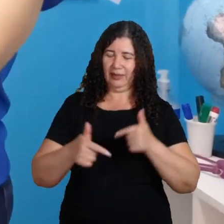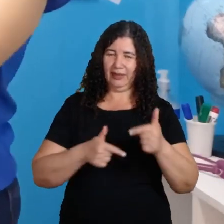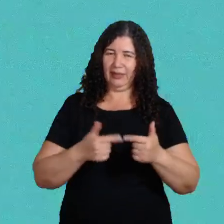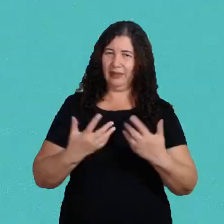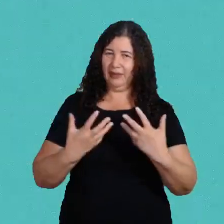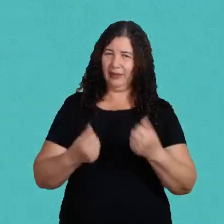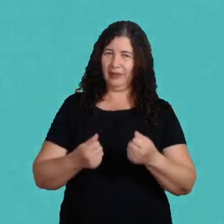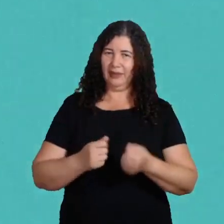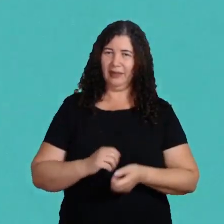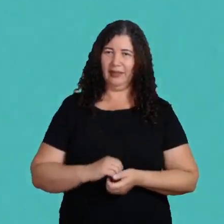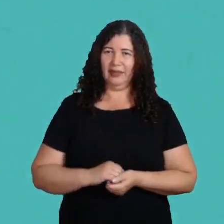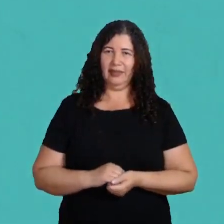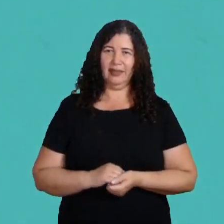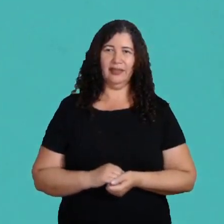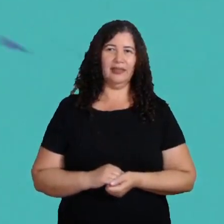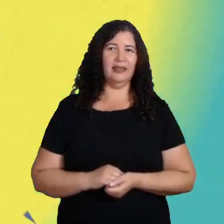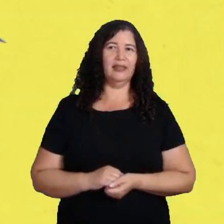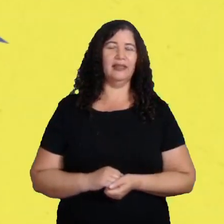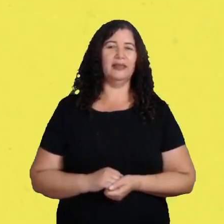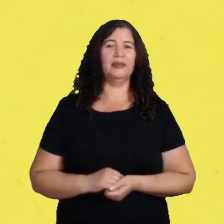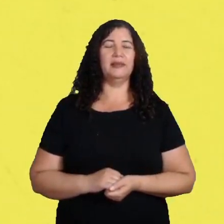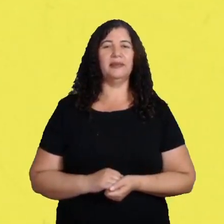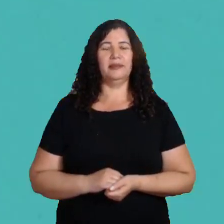Venha comigo!